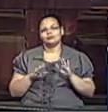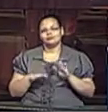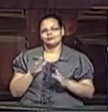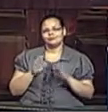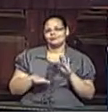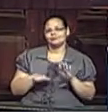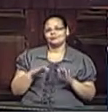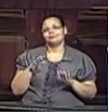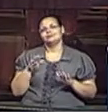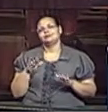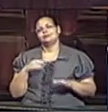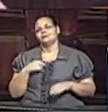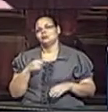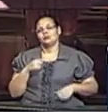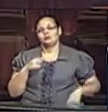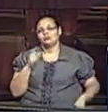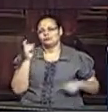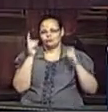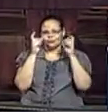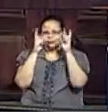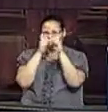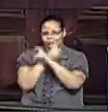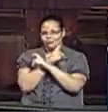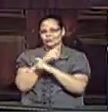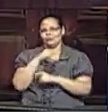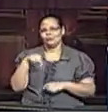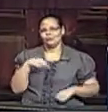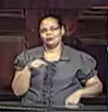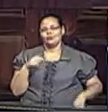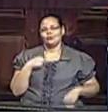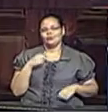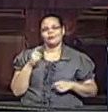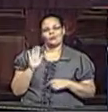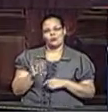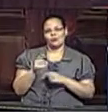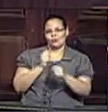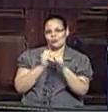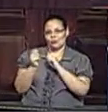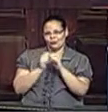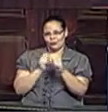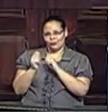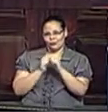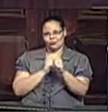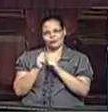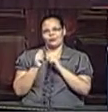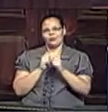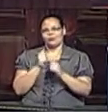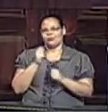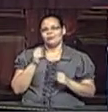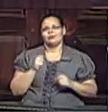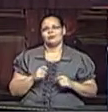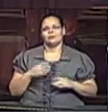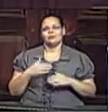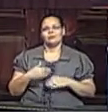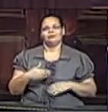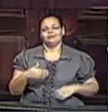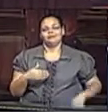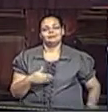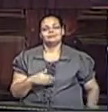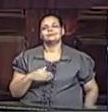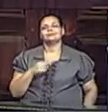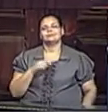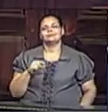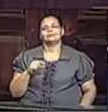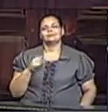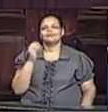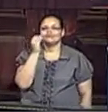sinceros, temos muitas dificuldades, não só nós, mas economistas das mais diferentes correntes,